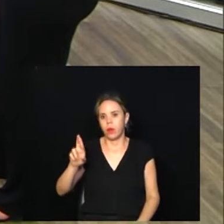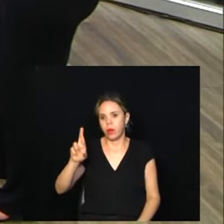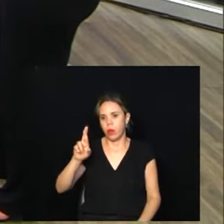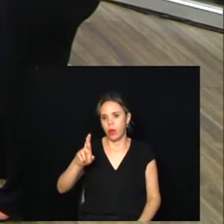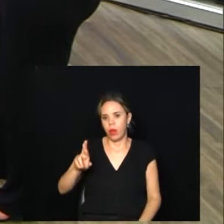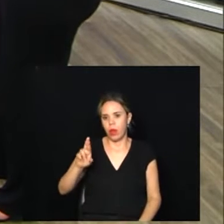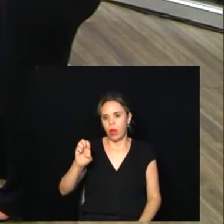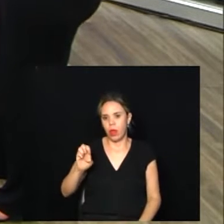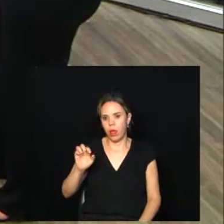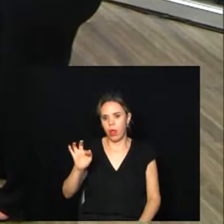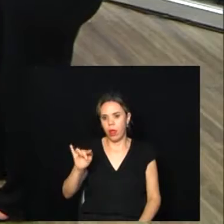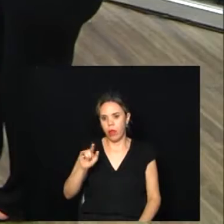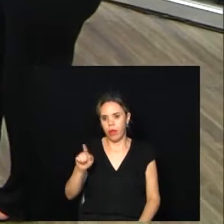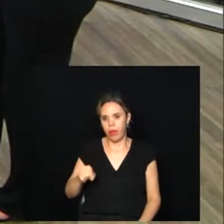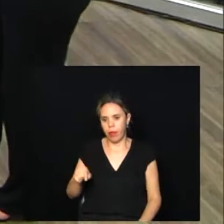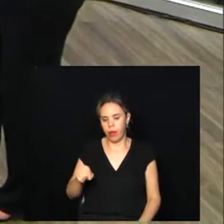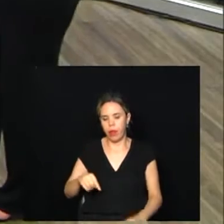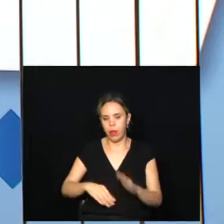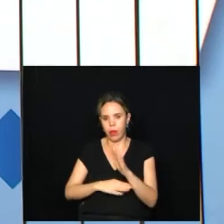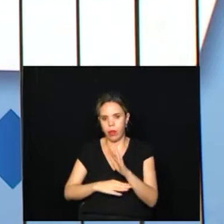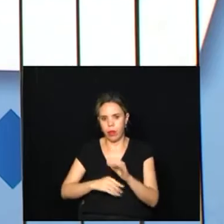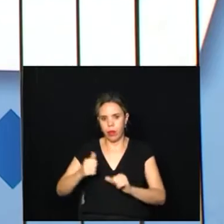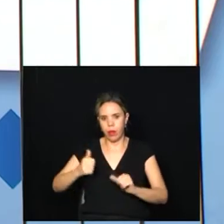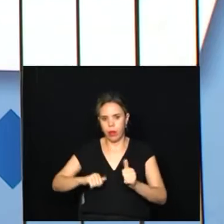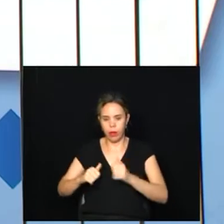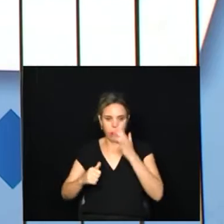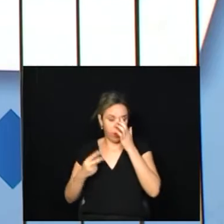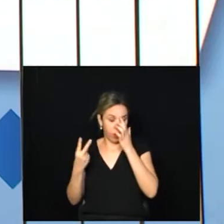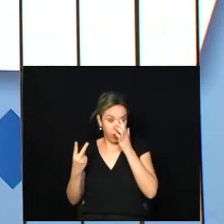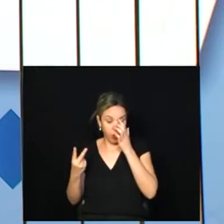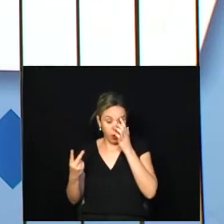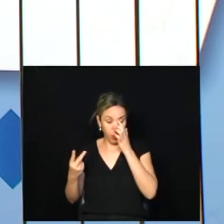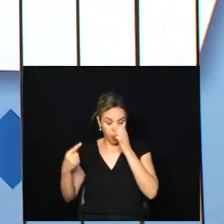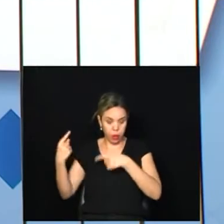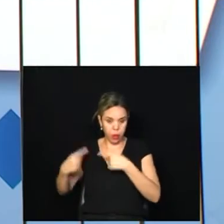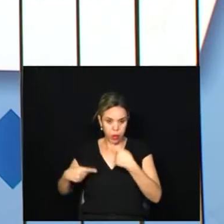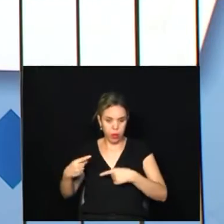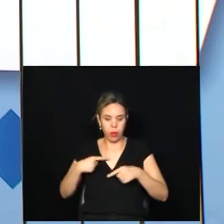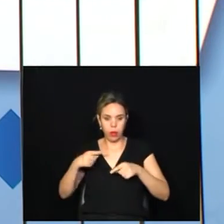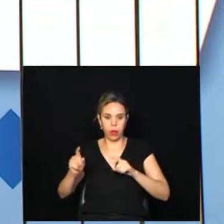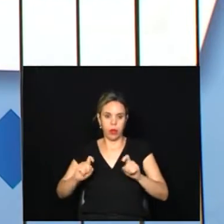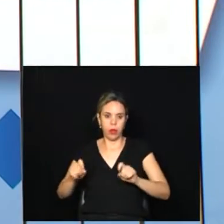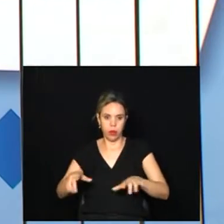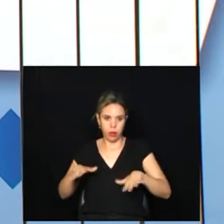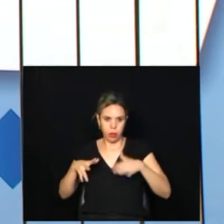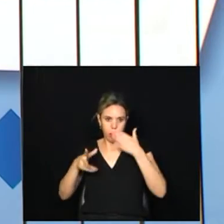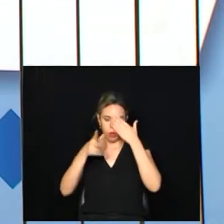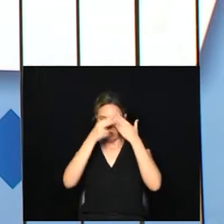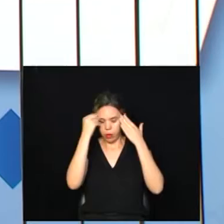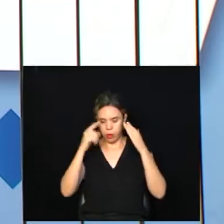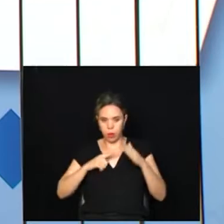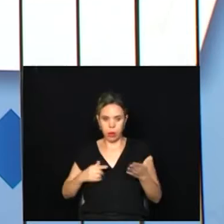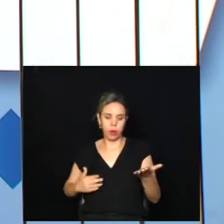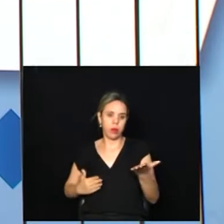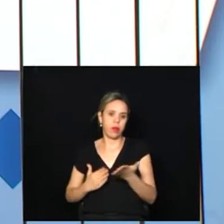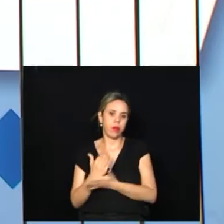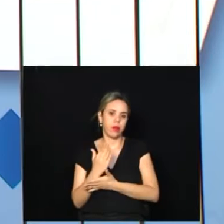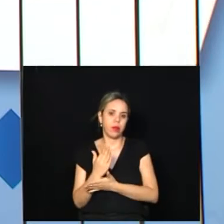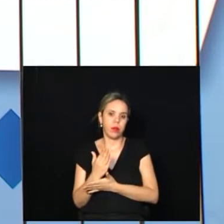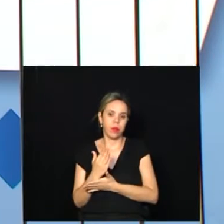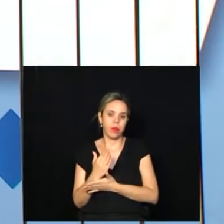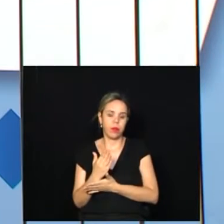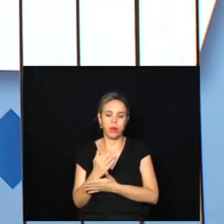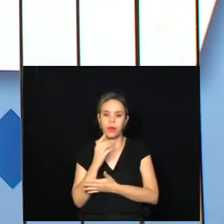um projeto que passou aqui pela Câmara de Campinas em 2 discussões, tivemos audiência pública e ele foi sancionado,